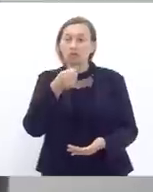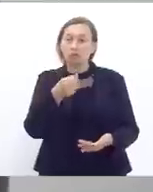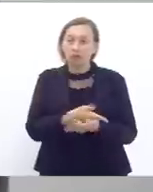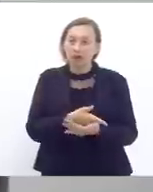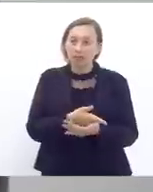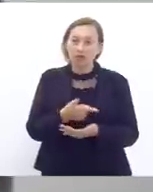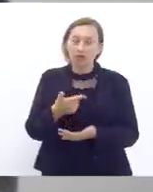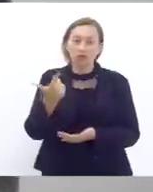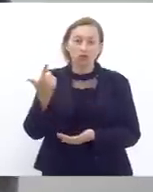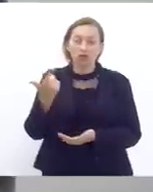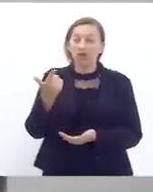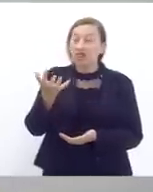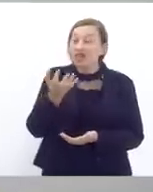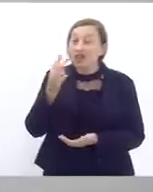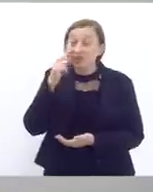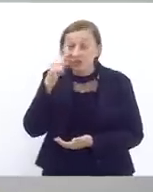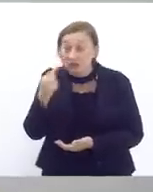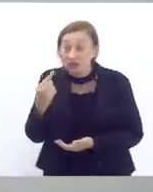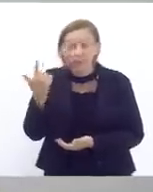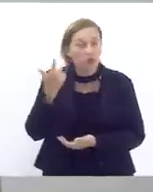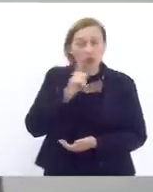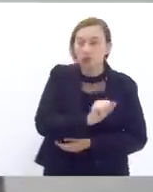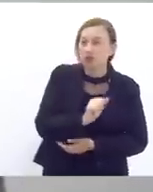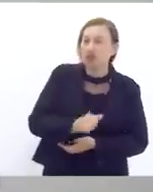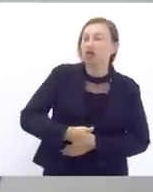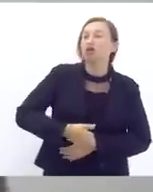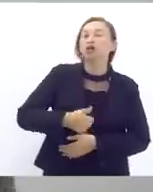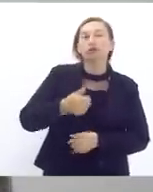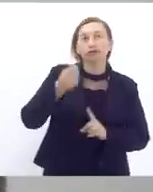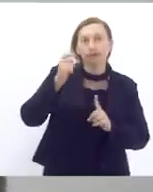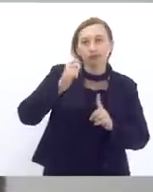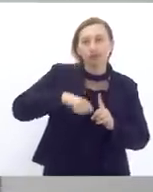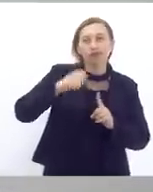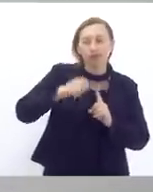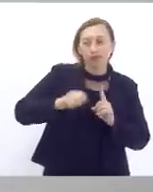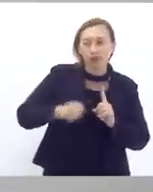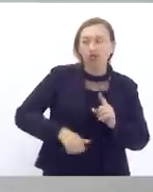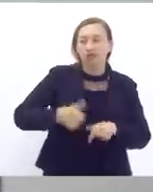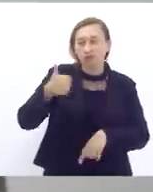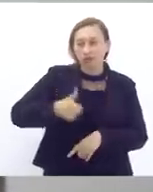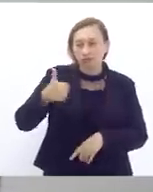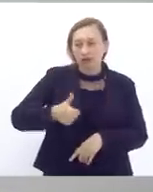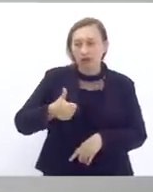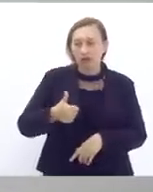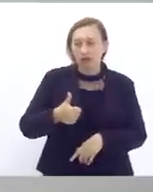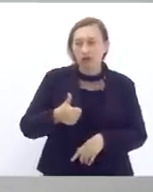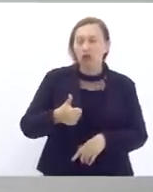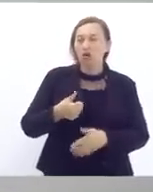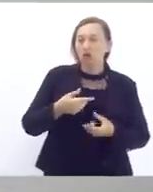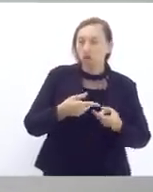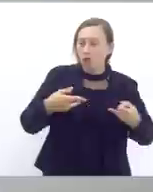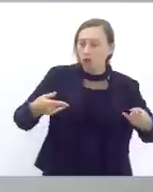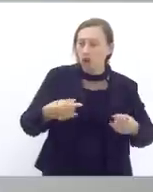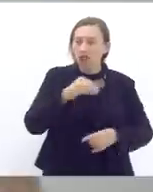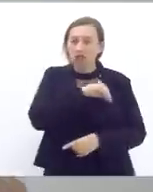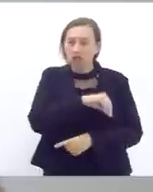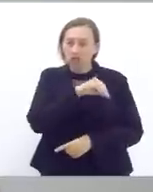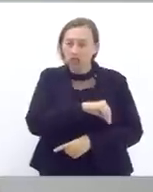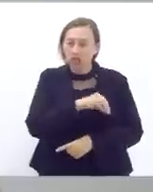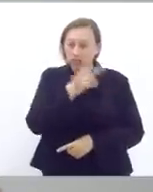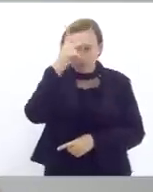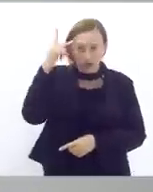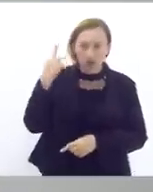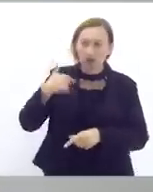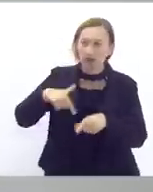e não conseguem então todo mês de primeiro vem um contracheque do ativo para depois vir do inativo do veterano isso é um ponto que chegou aqui